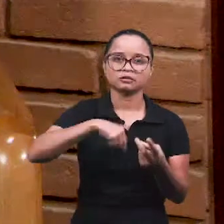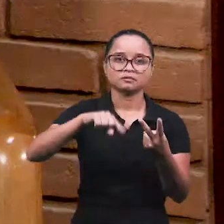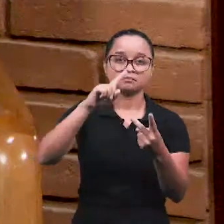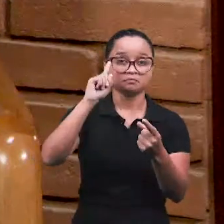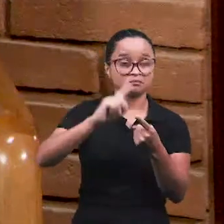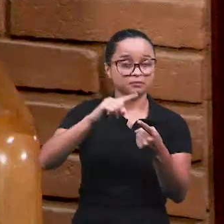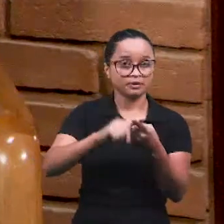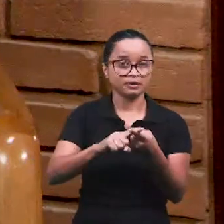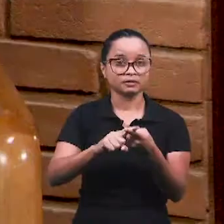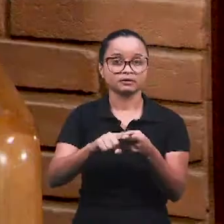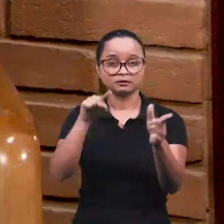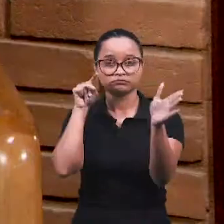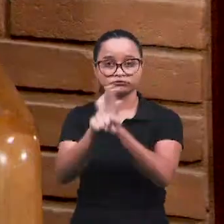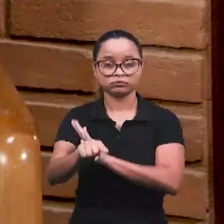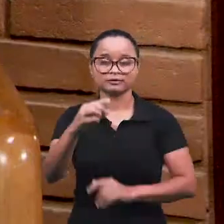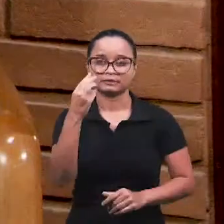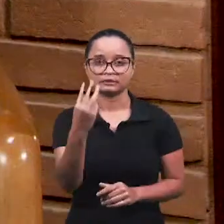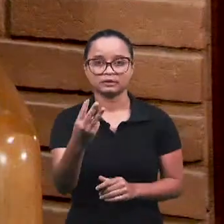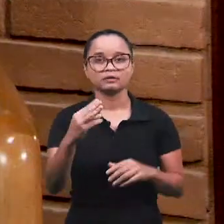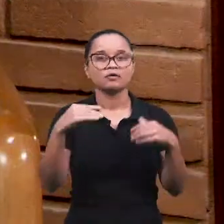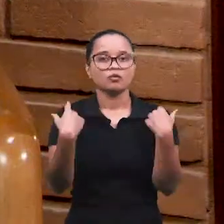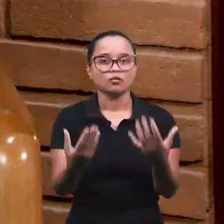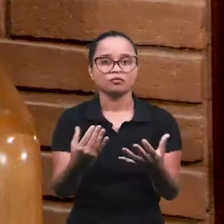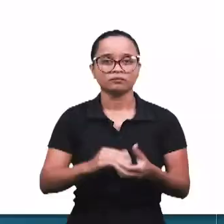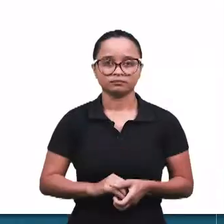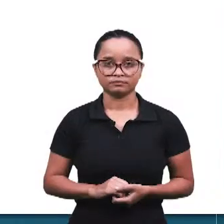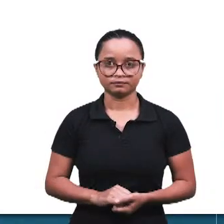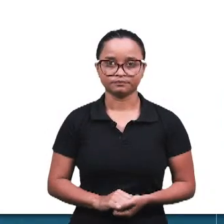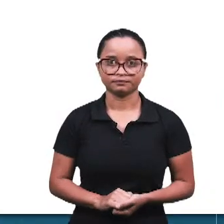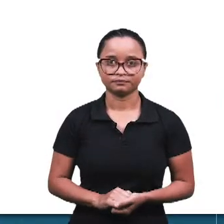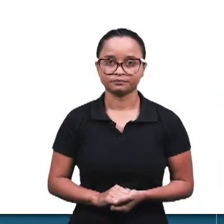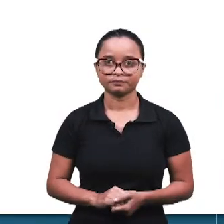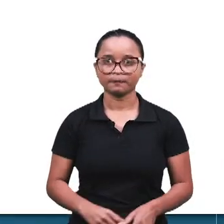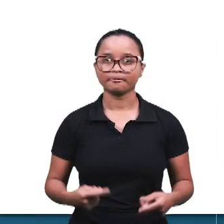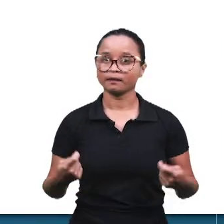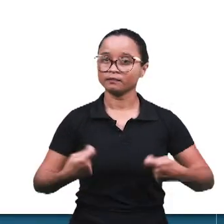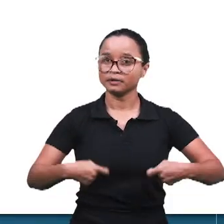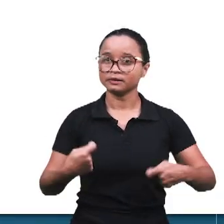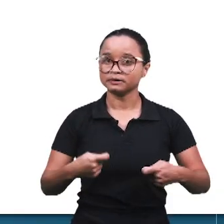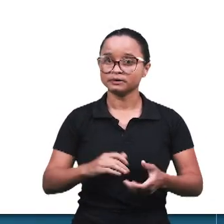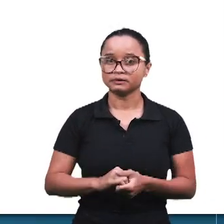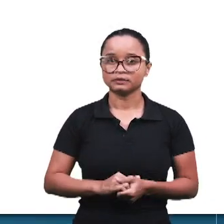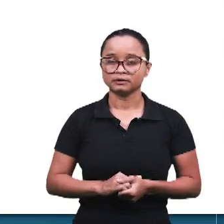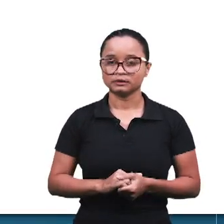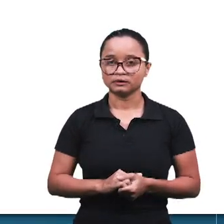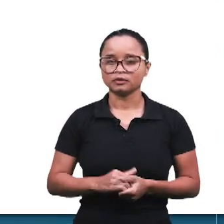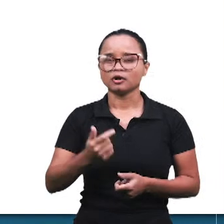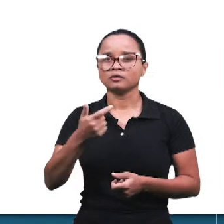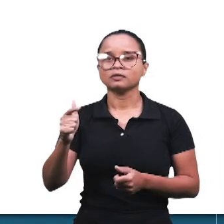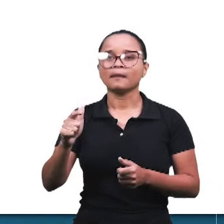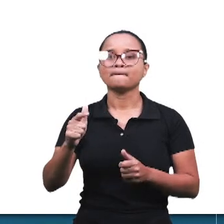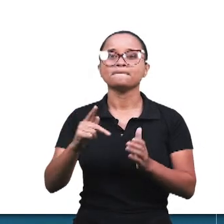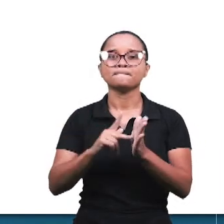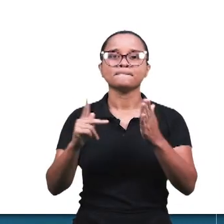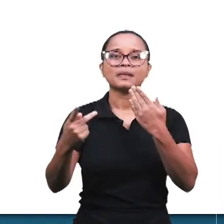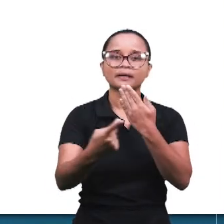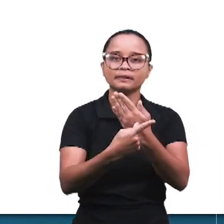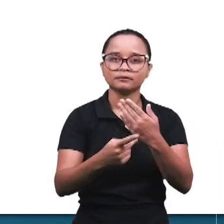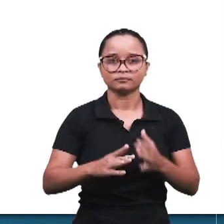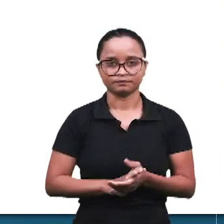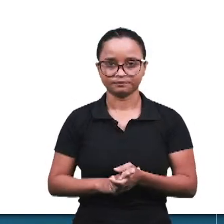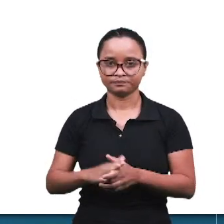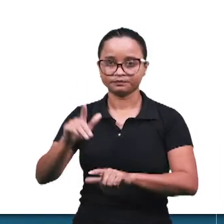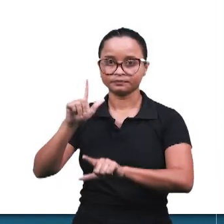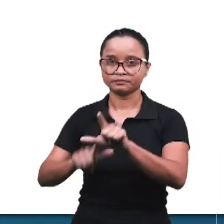a nossa primeira tarefa nessa pergunta 3 é a seguinte: cite o nome da outra parábola, na letra